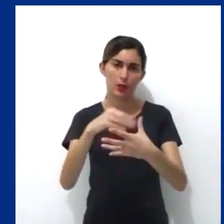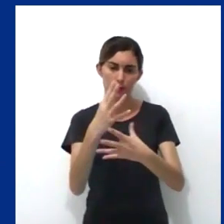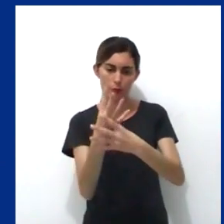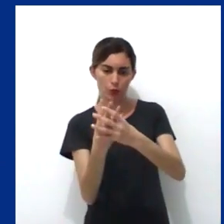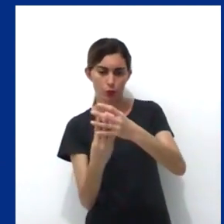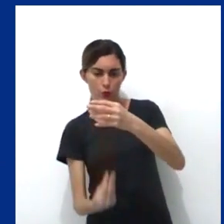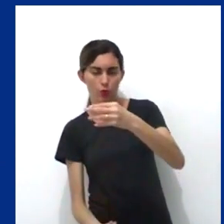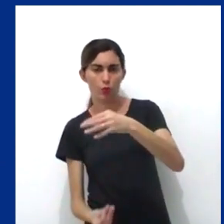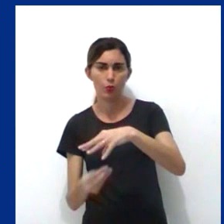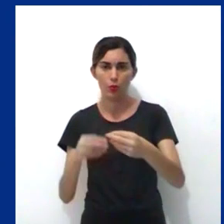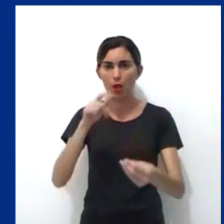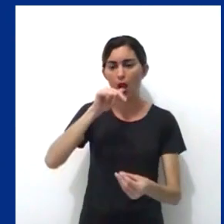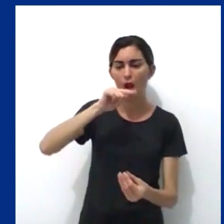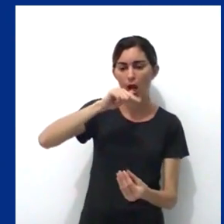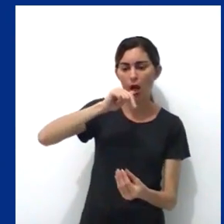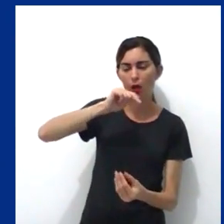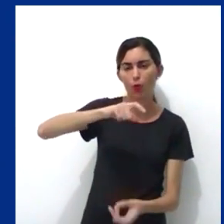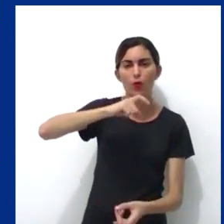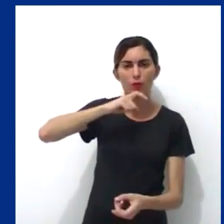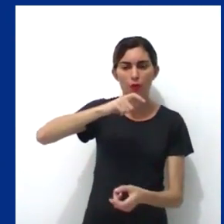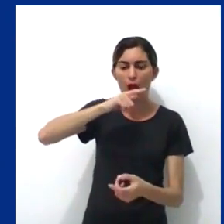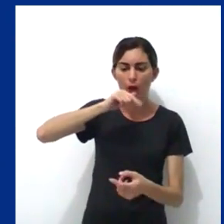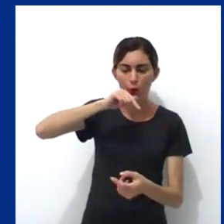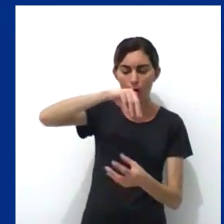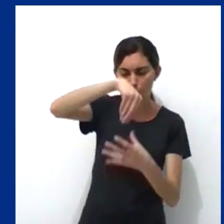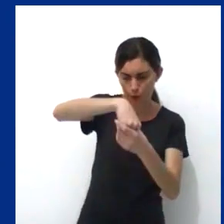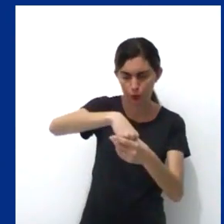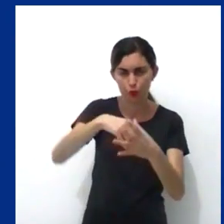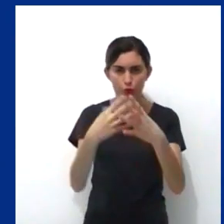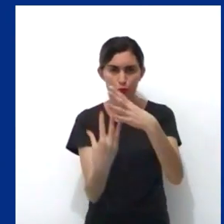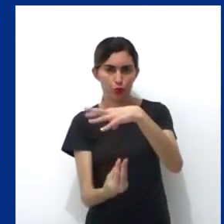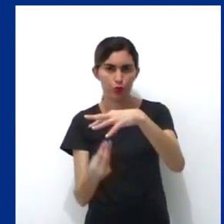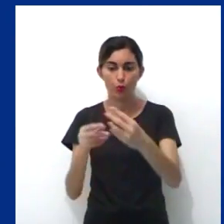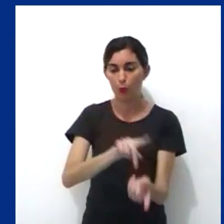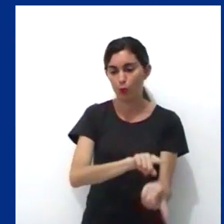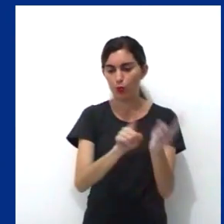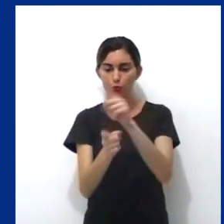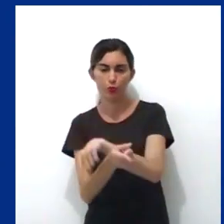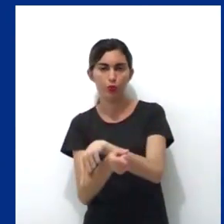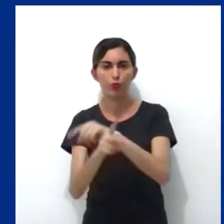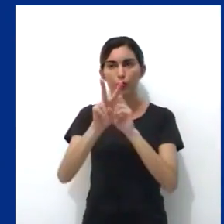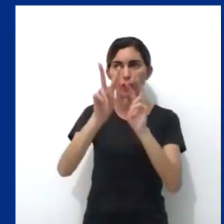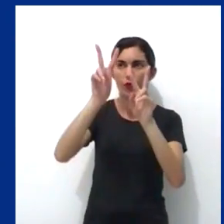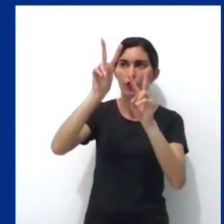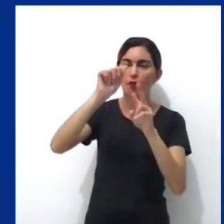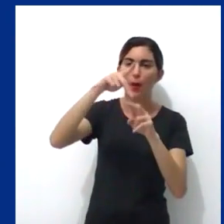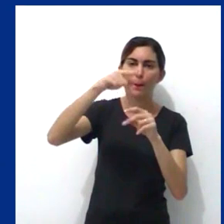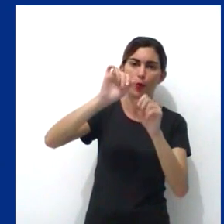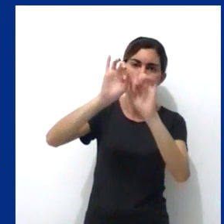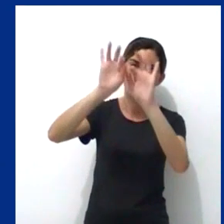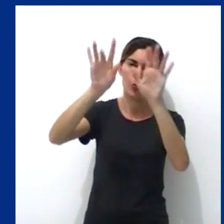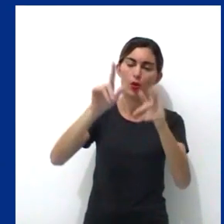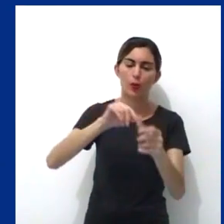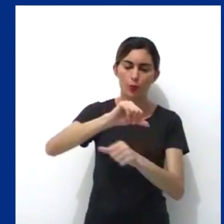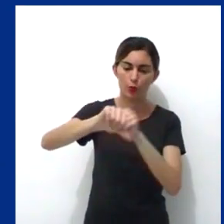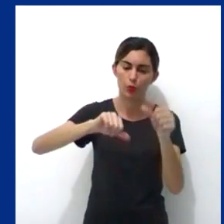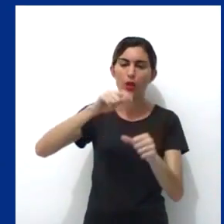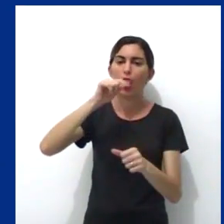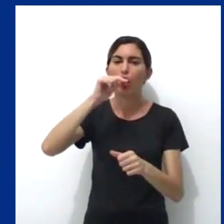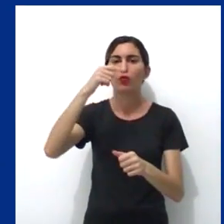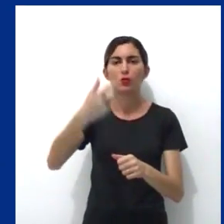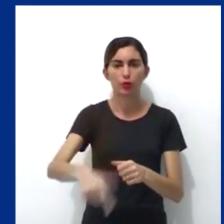o vapor de água, depois que passa por dentro do motor, no ponto 3, vai seguir para o ponto